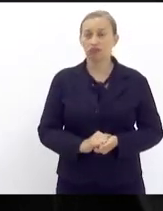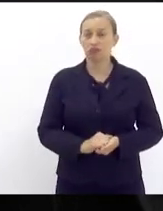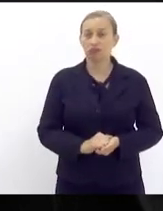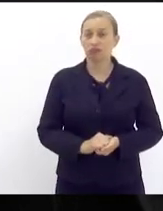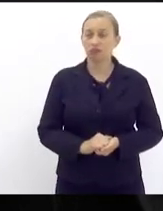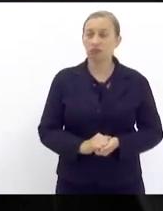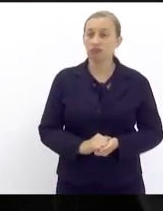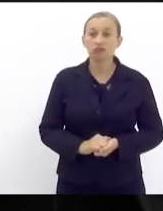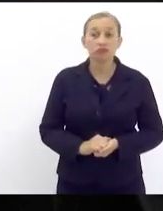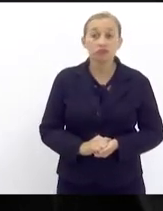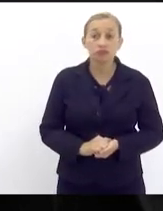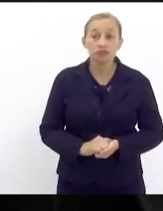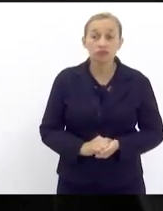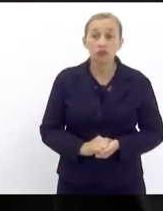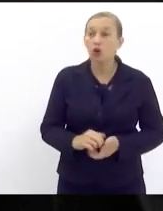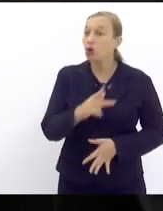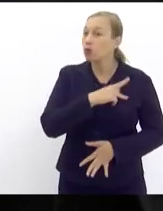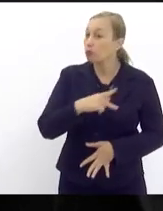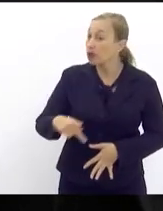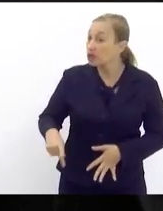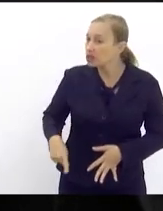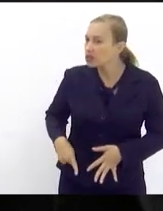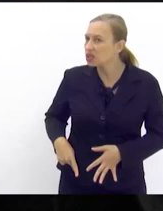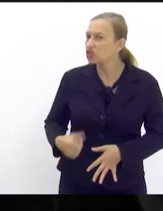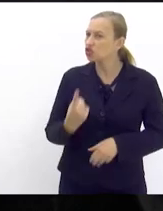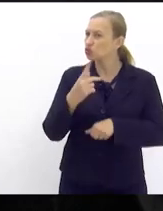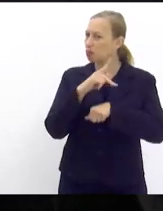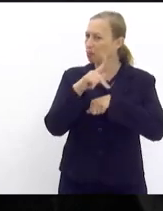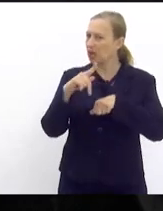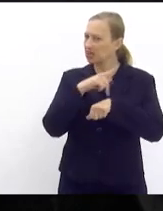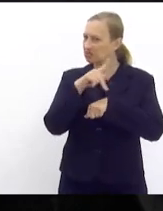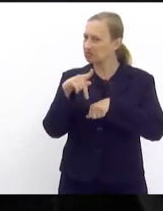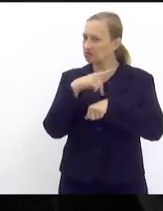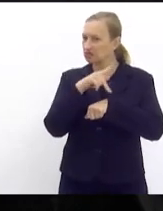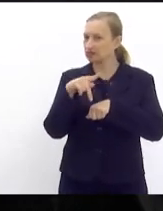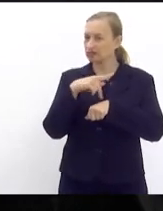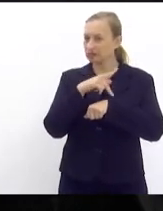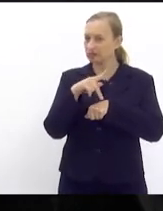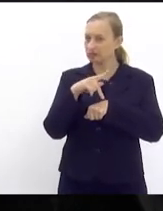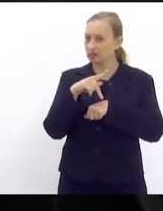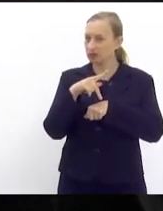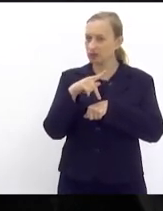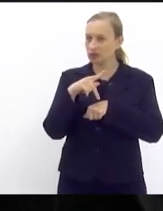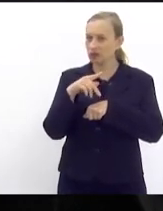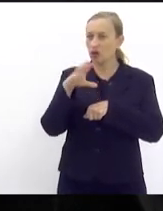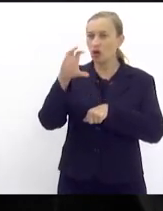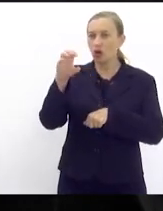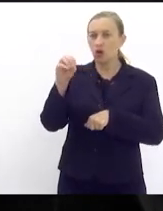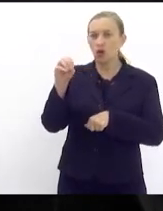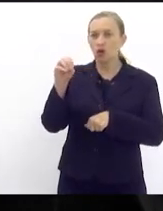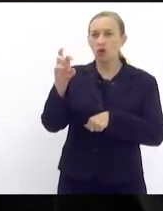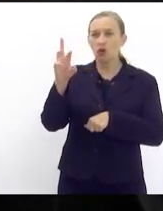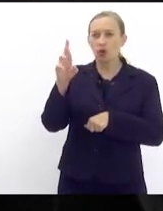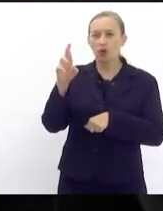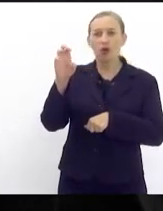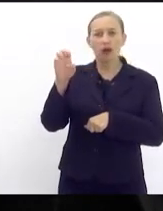um determinado presidente de um país chamado Coreia